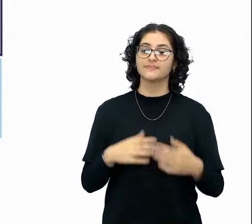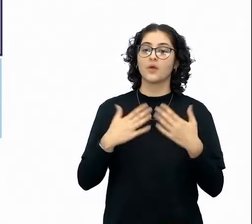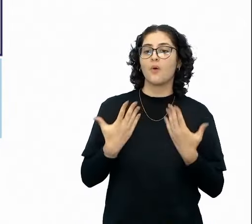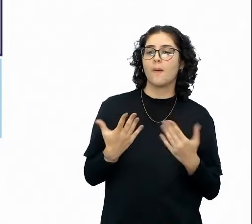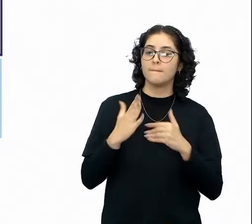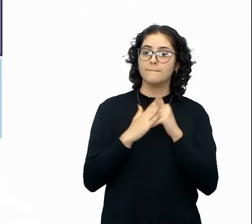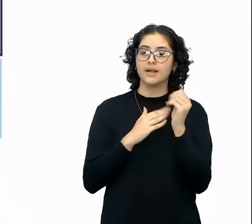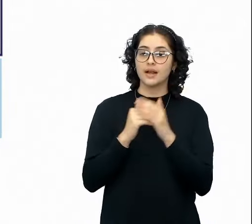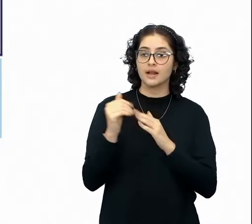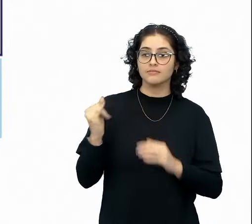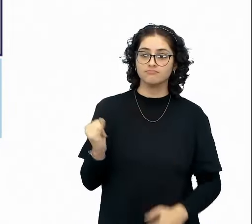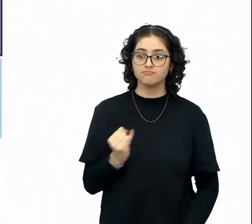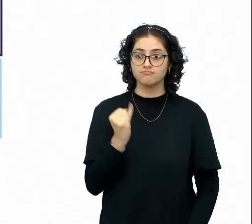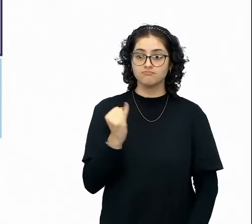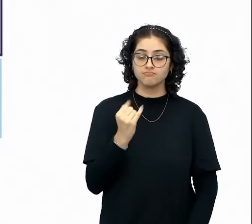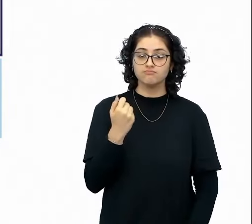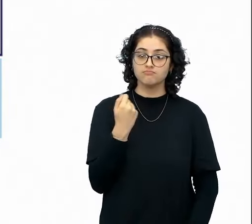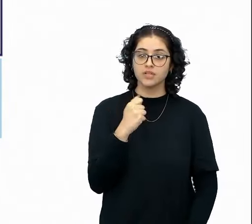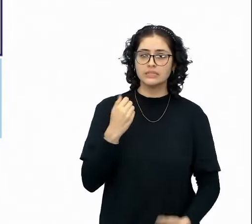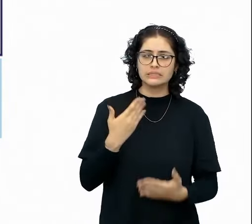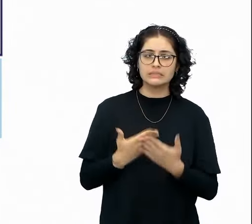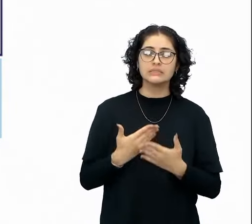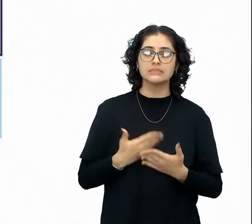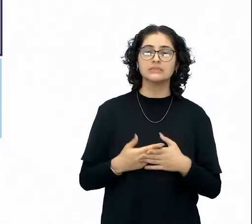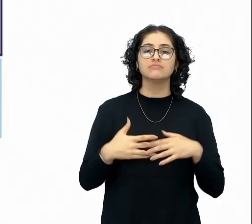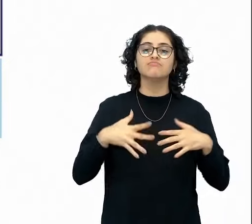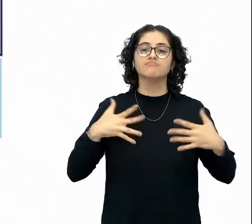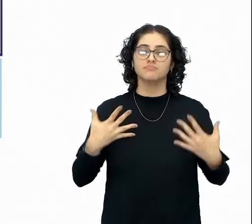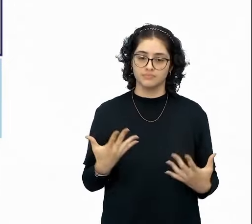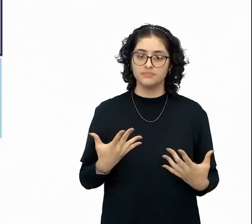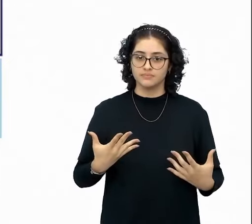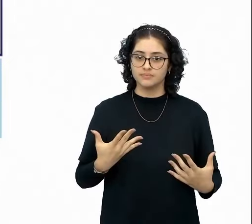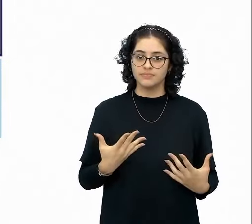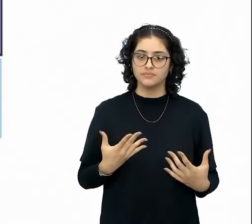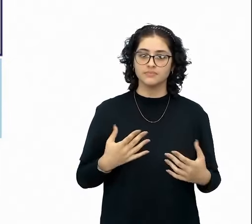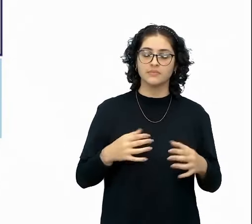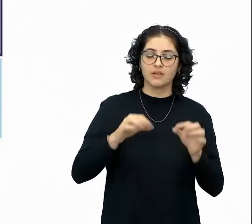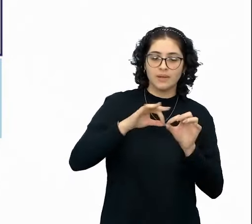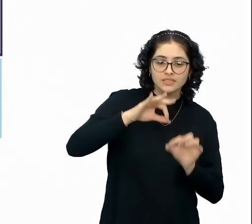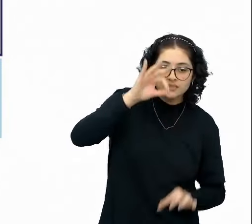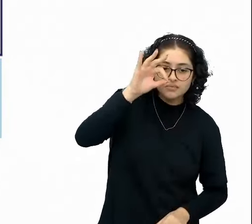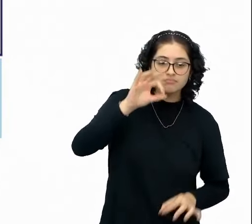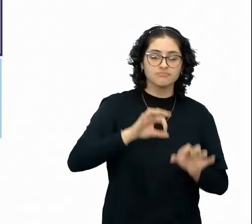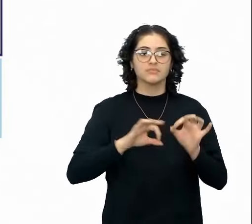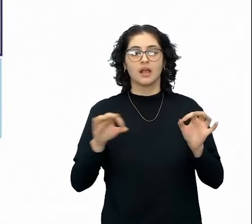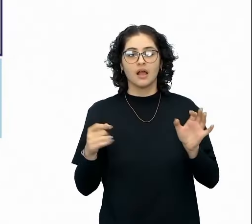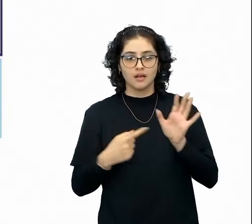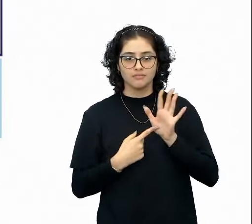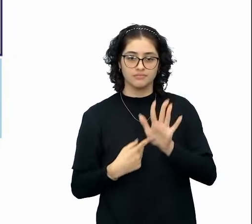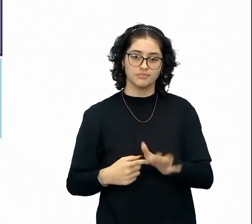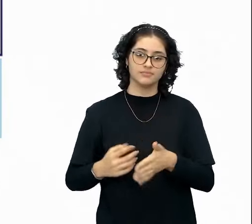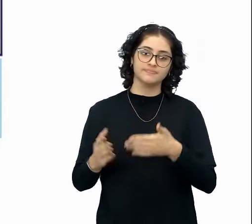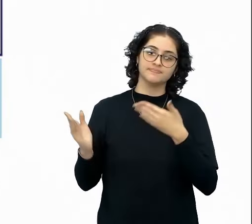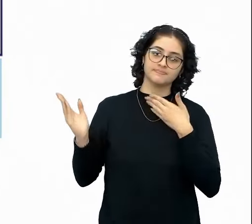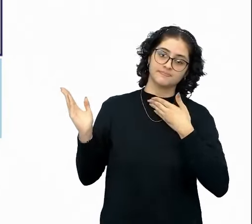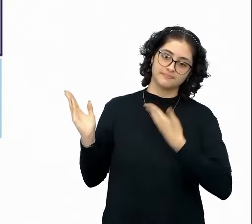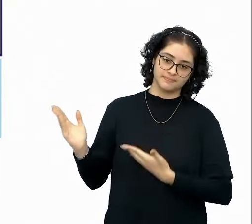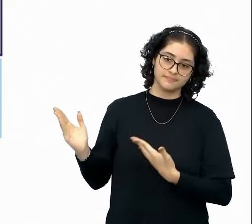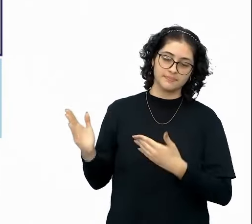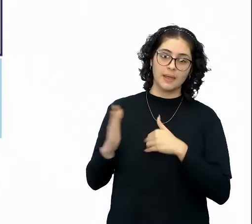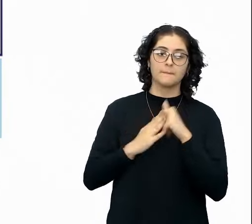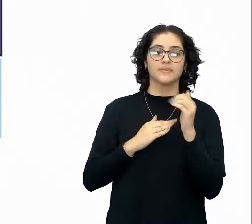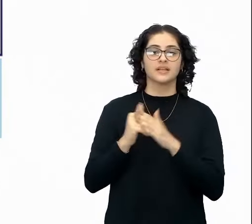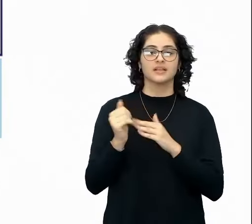essenciais que estão propostas aqui para a gente trabalhar com unidades temáticas, grandezas e medidas? Está proposta uma habilidade do 6º